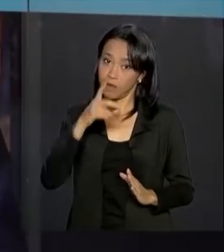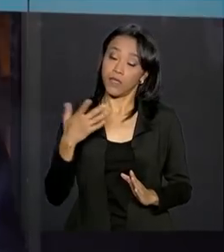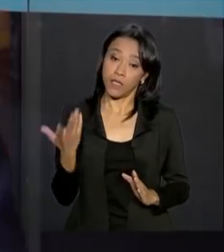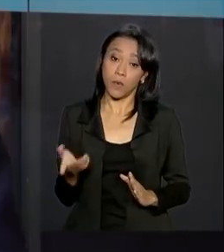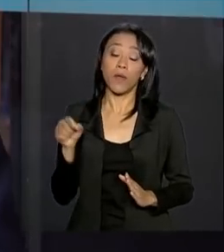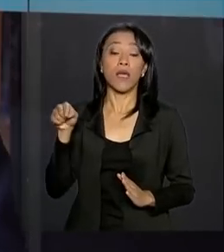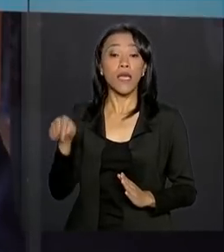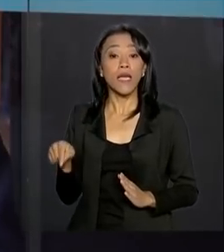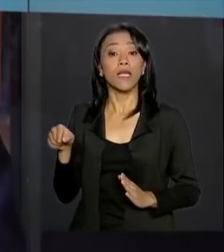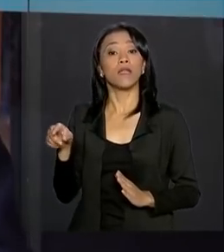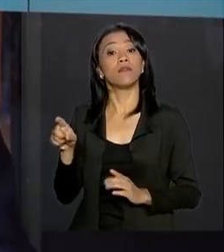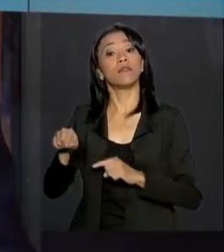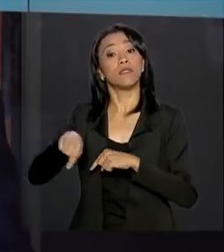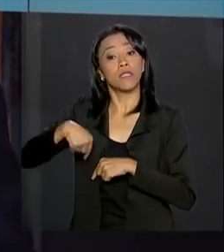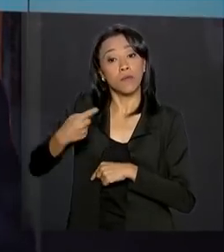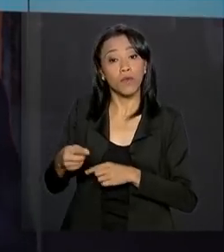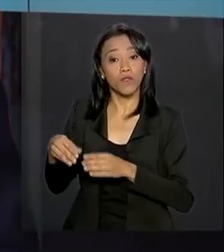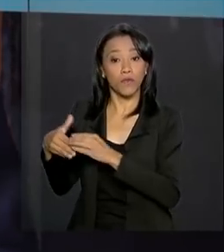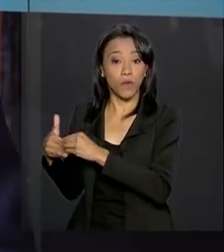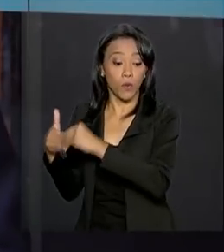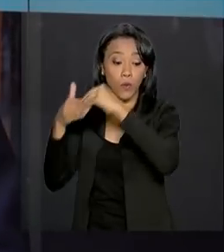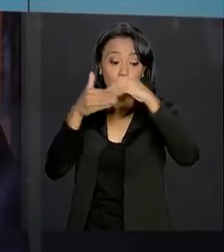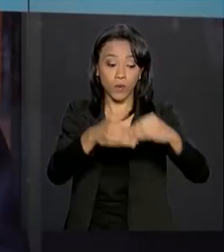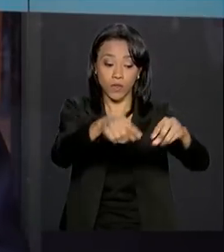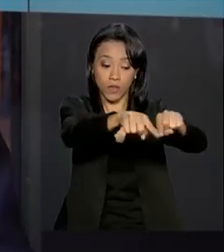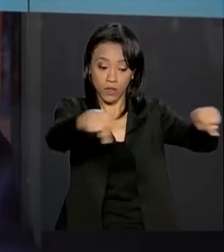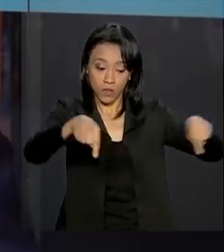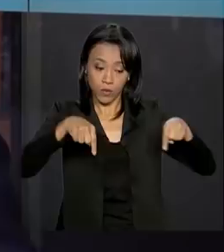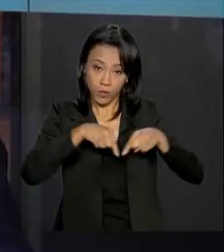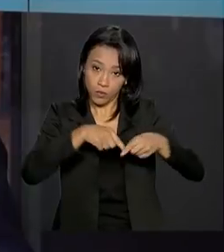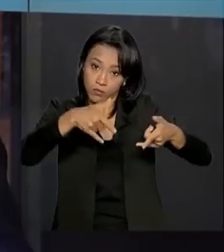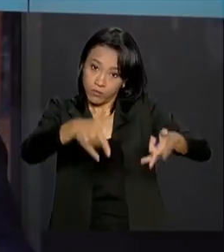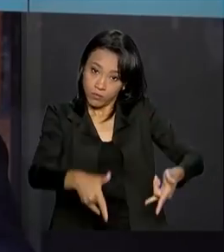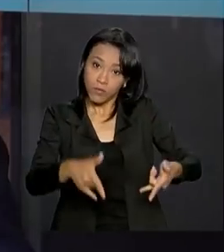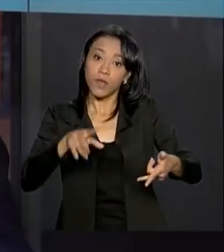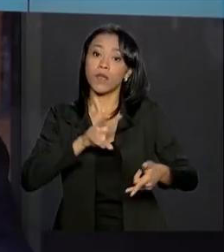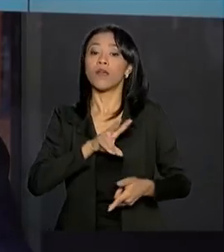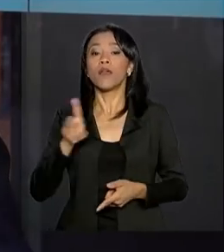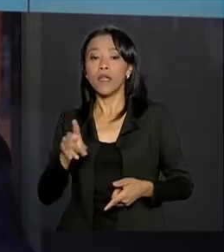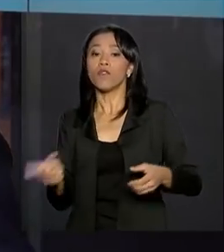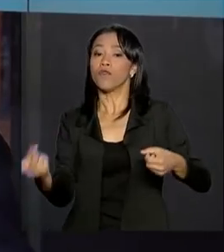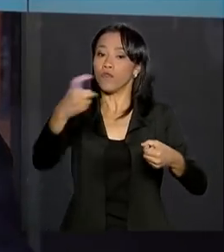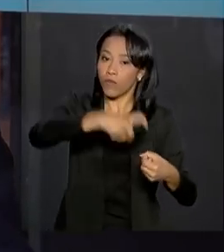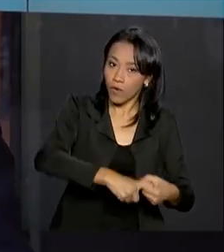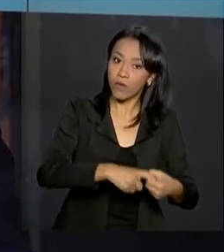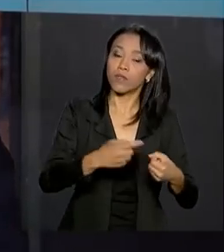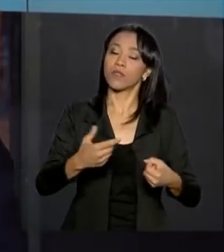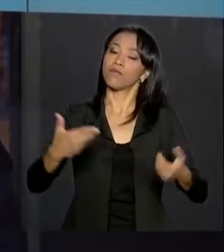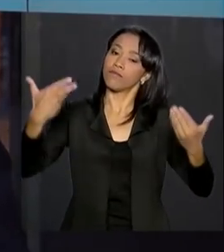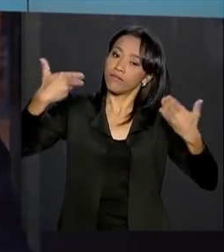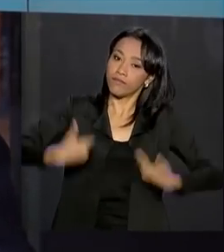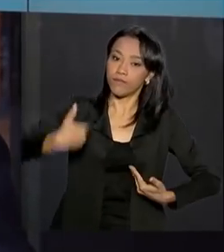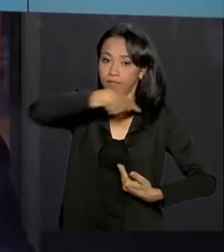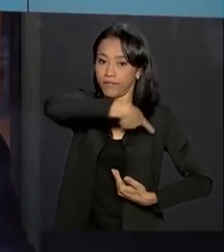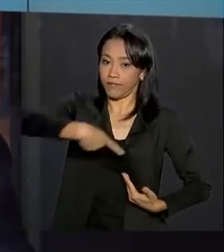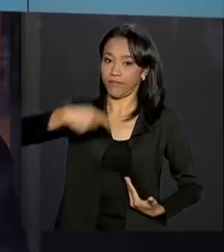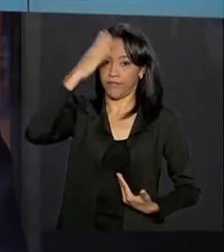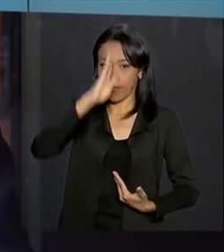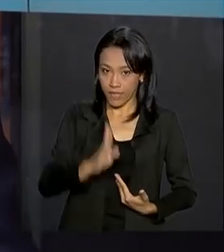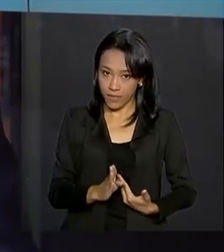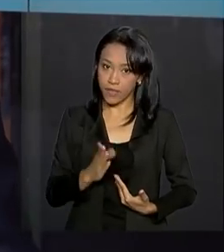ele for encaminhado ao quarto, ele reassumirá a presidência da República. Uma estrutura